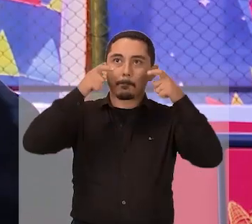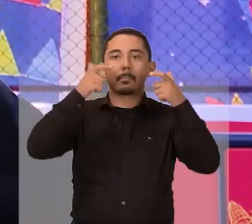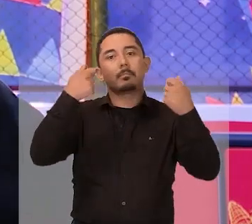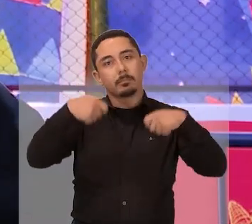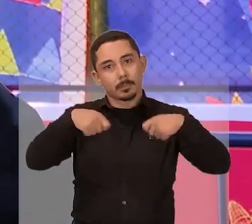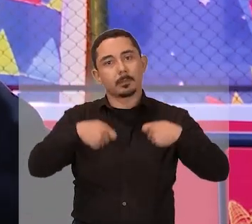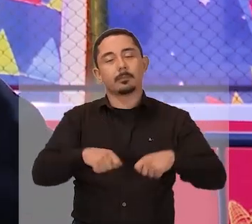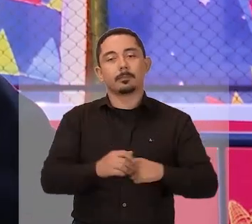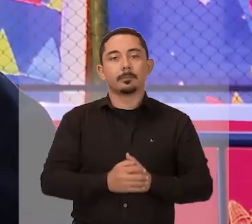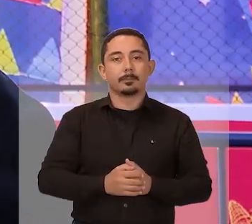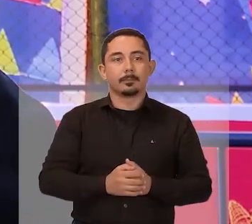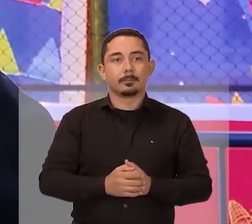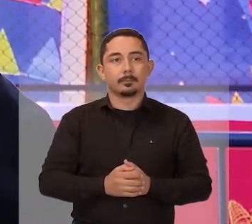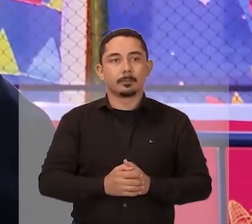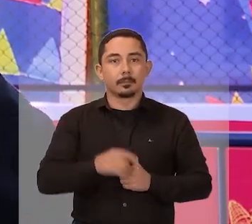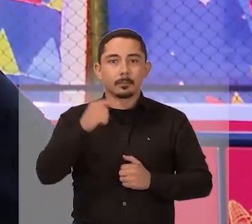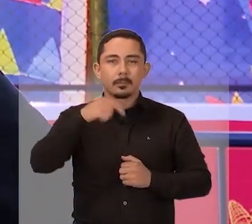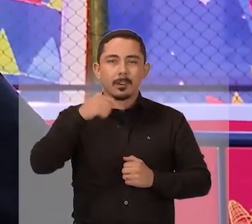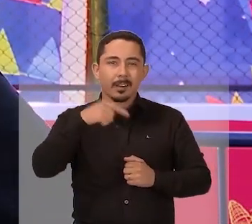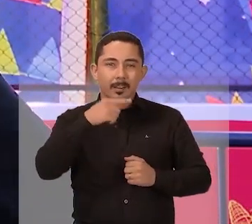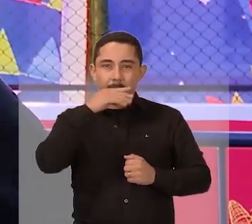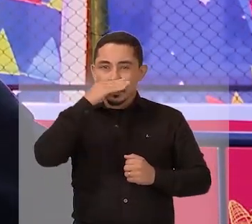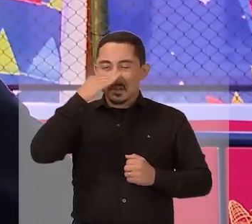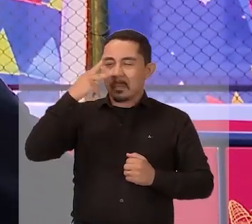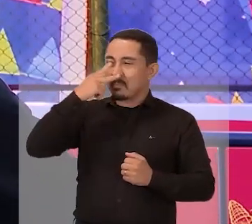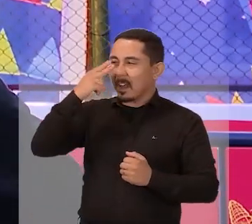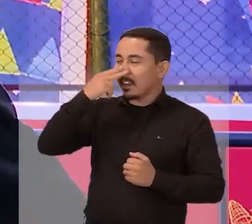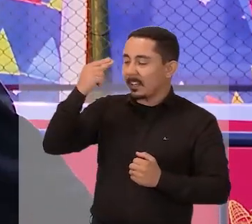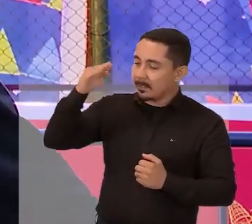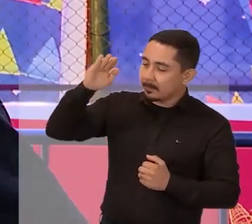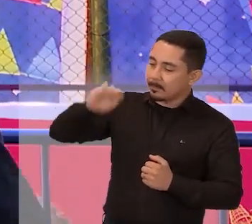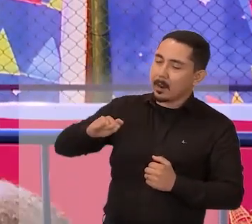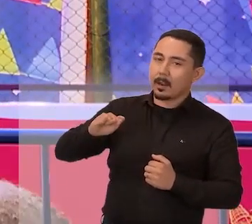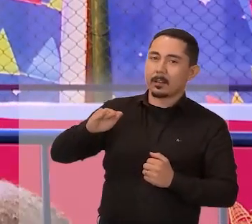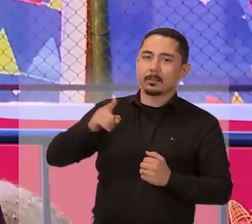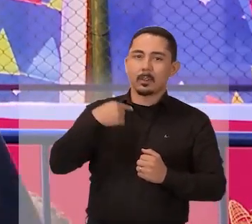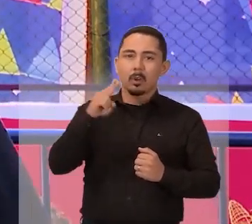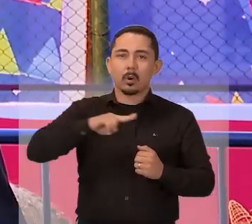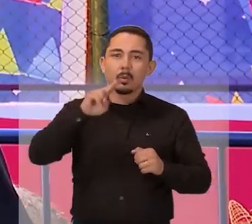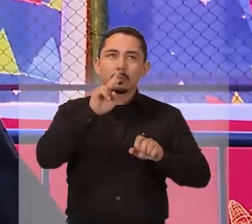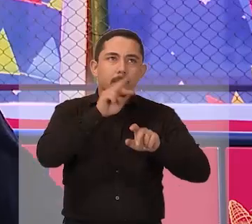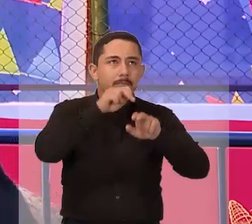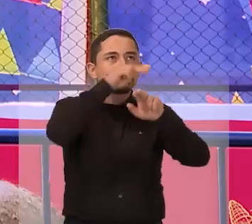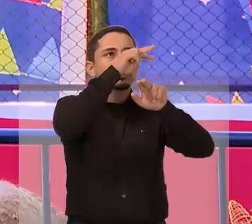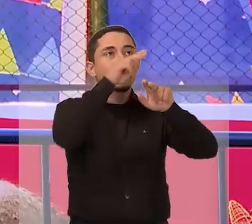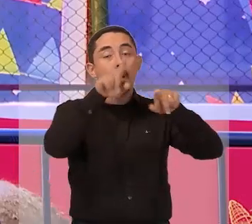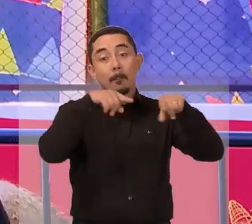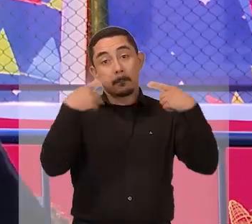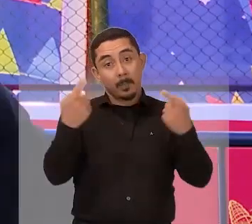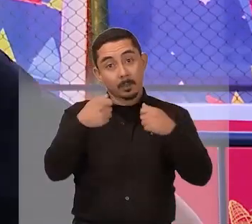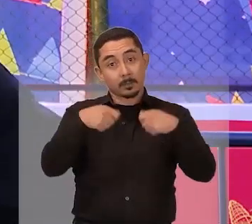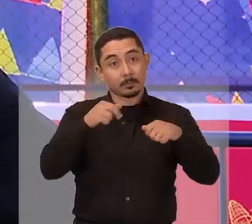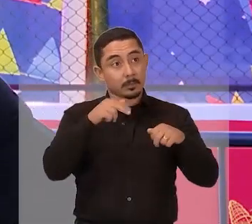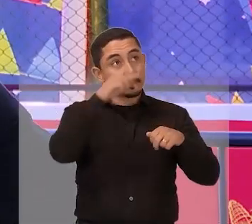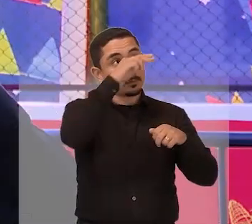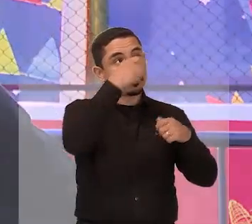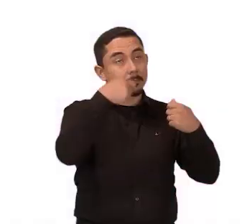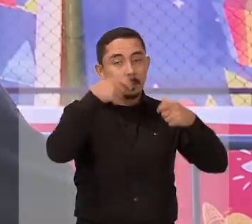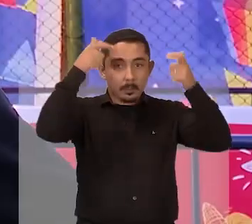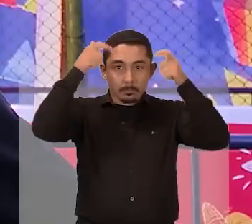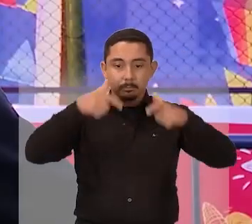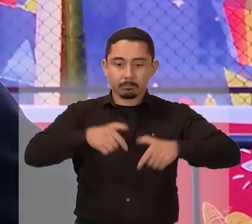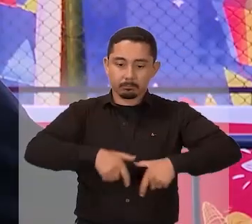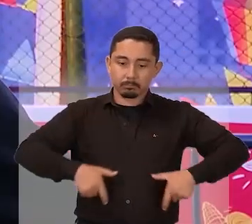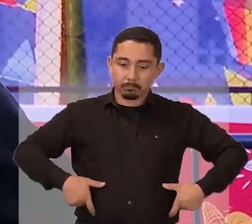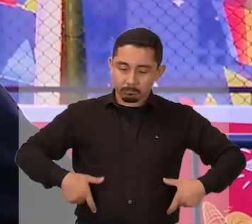está com capacete. A gente sempre, aqui no caso como é baixo, a gente está usando a escada, mas se subir a gente coloca a cinta, o capacete.